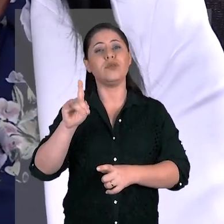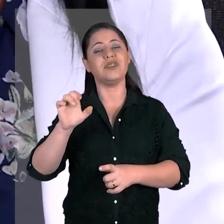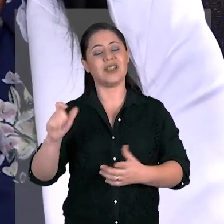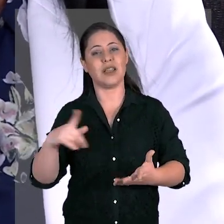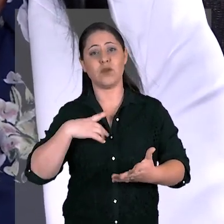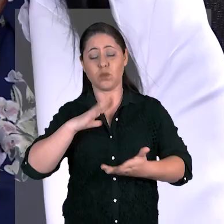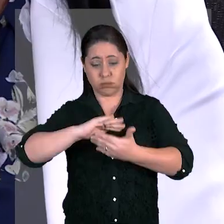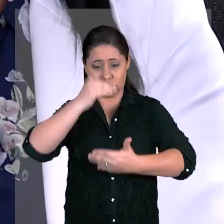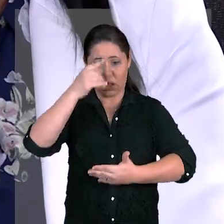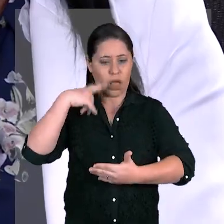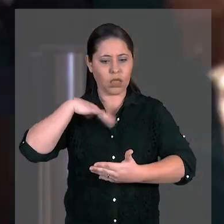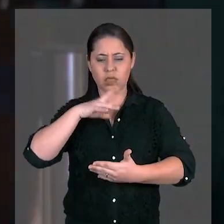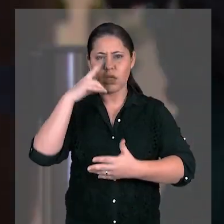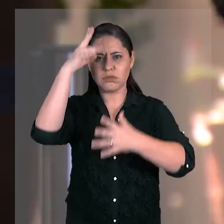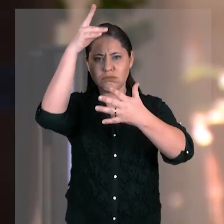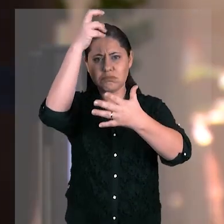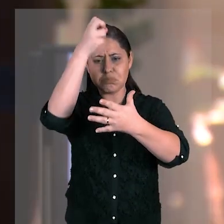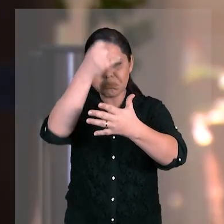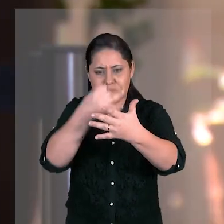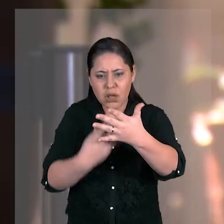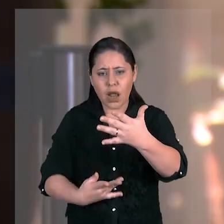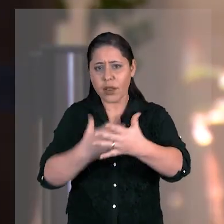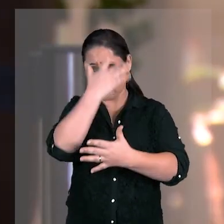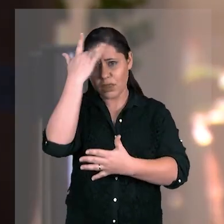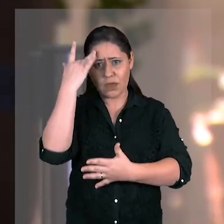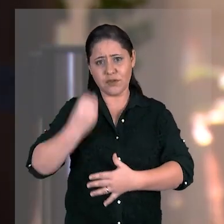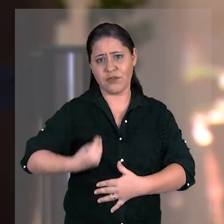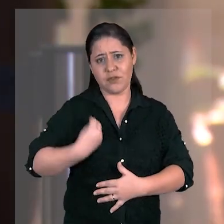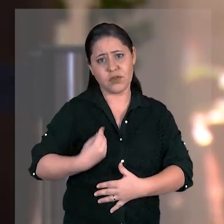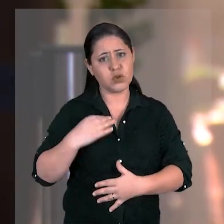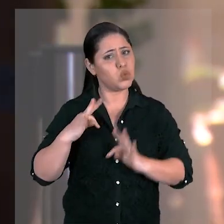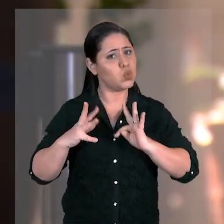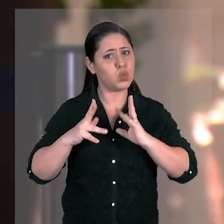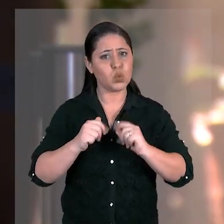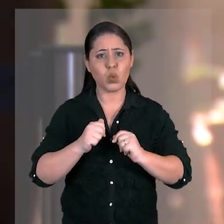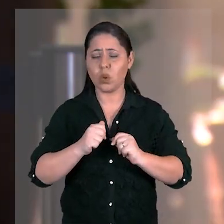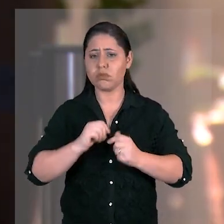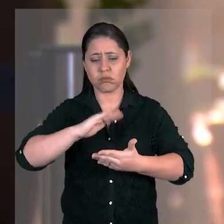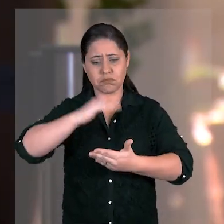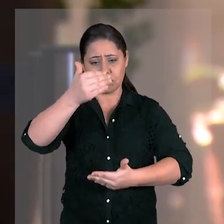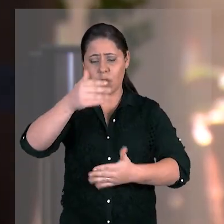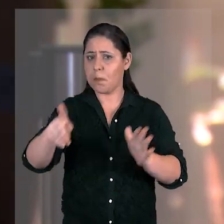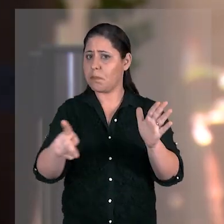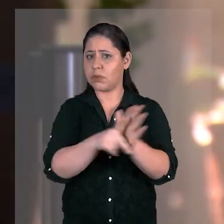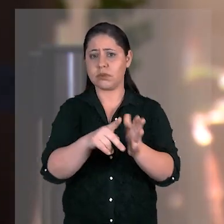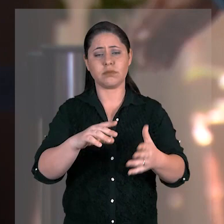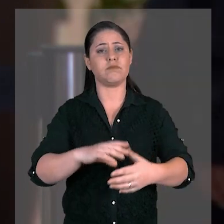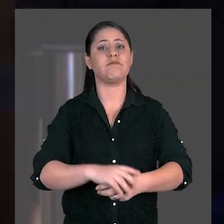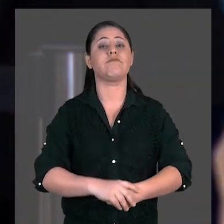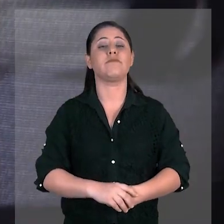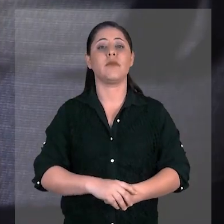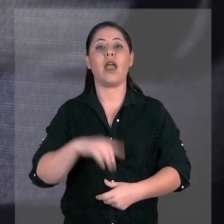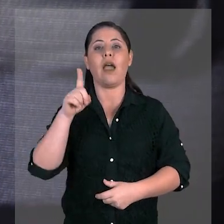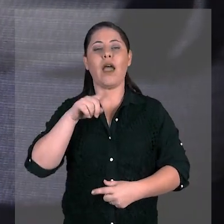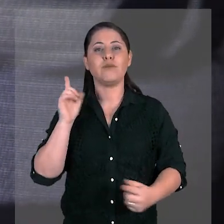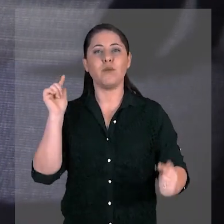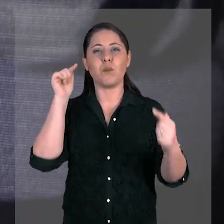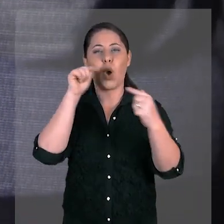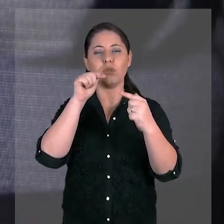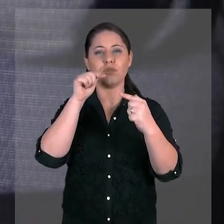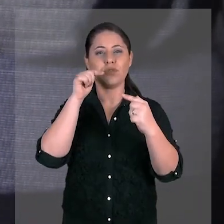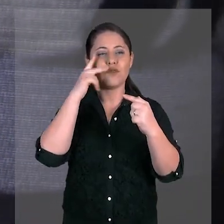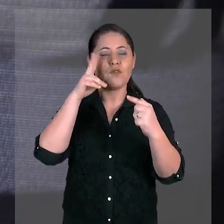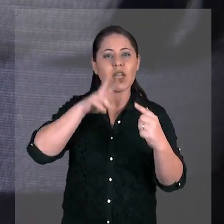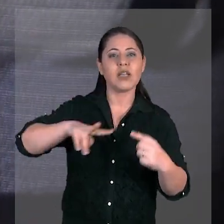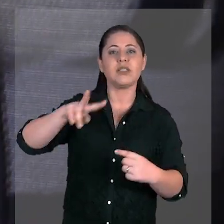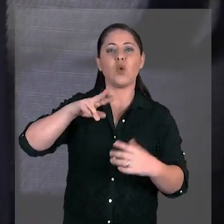Não é assim que a gente fala? Você dá um Google, você tem o relatório, você não precisa de mais nada. Tudo está no seu dispositivo. Esse é o Ponto